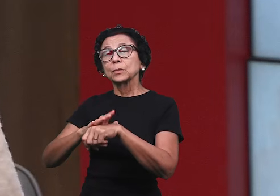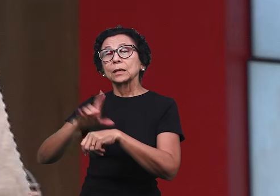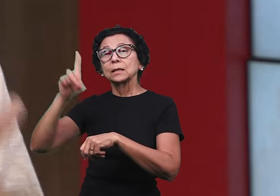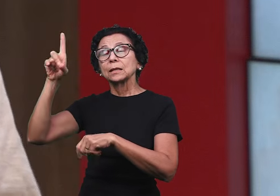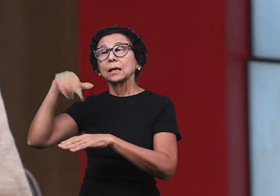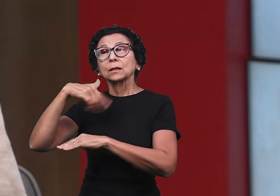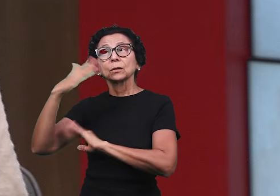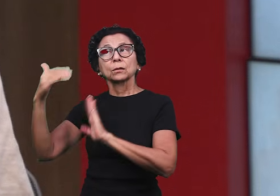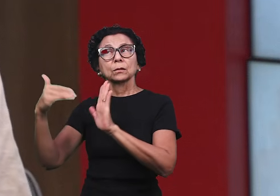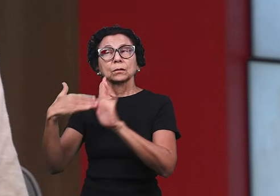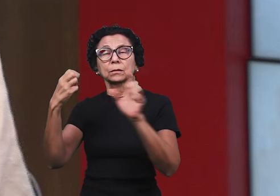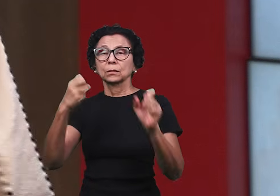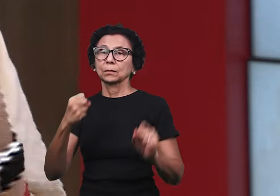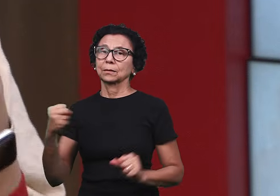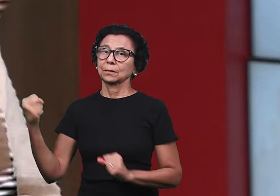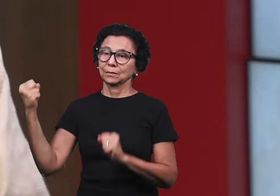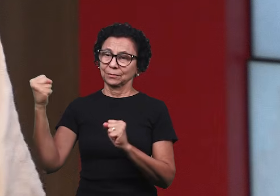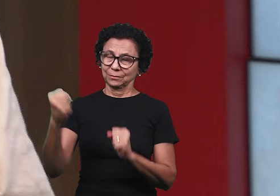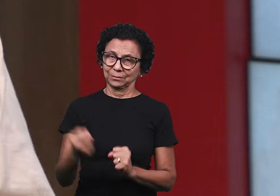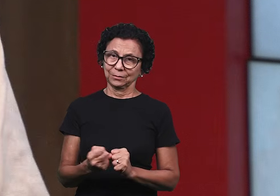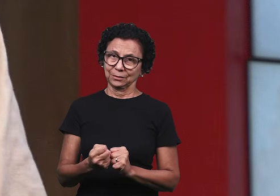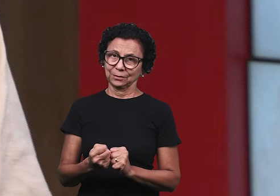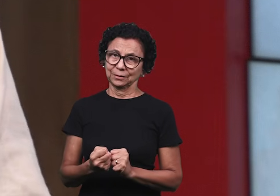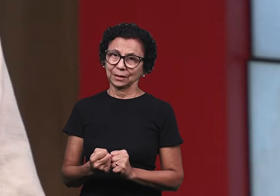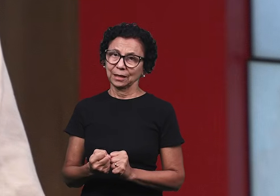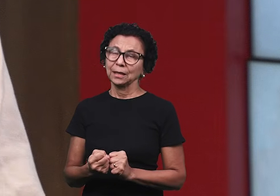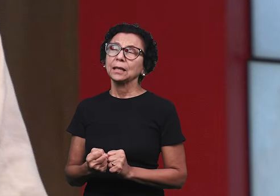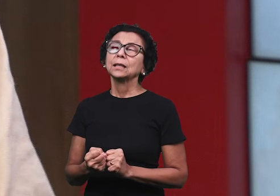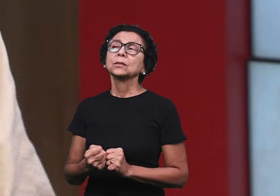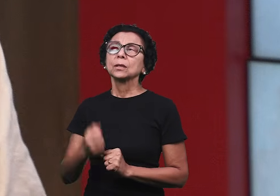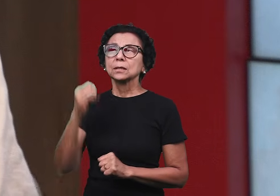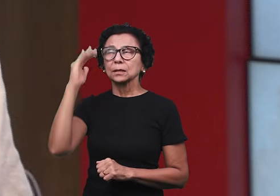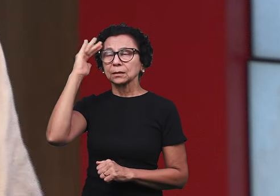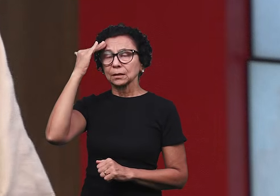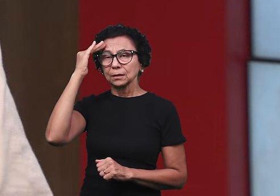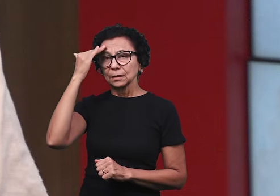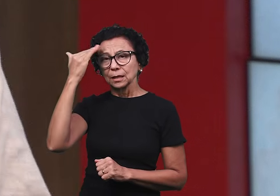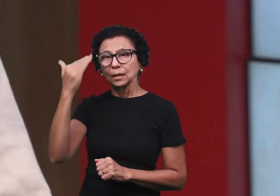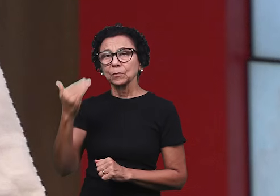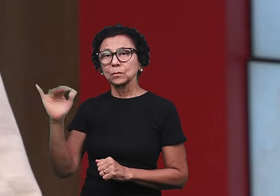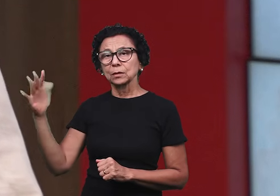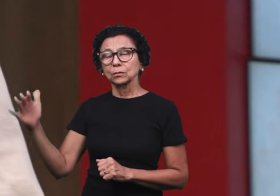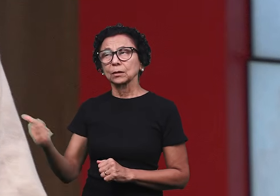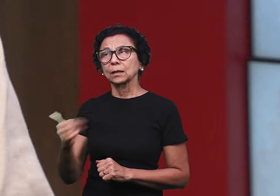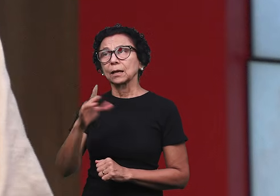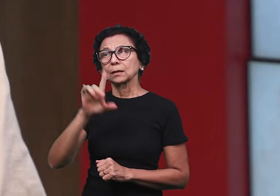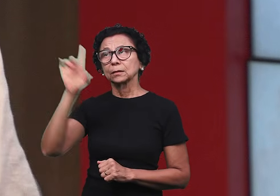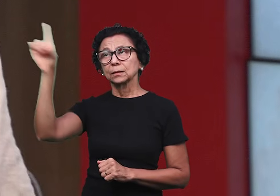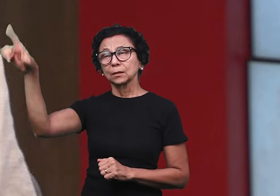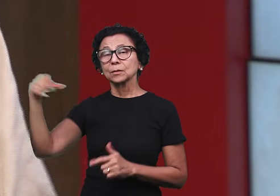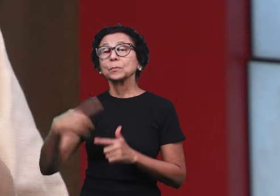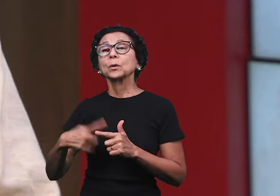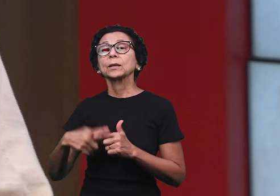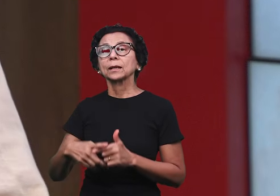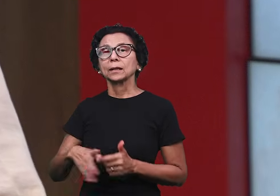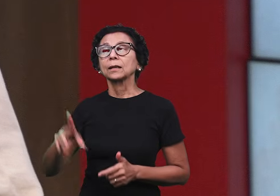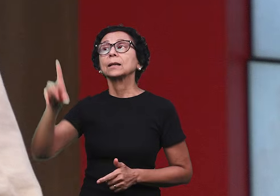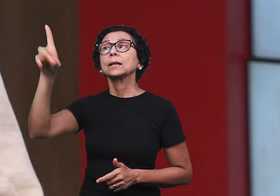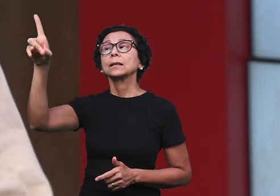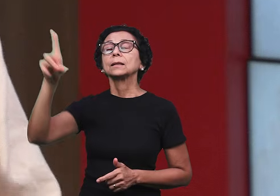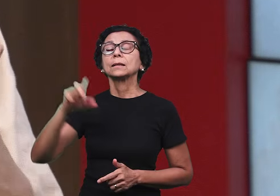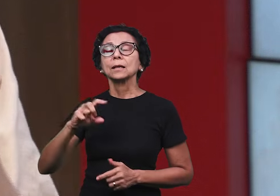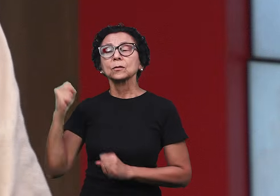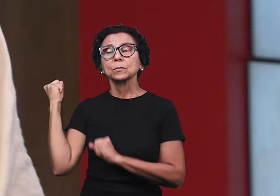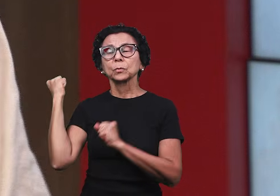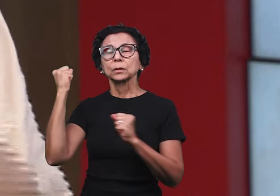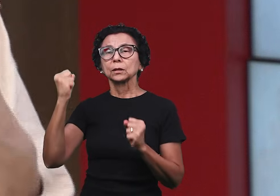quem é. Então nós entendermos a quem nós estamos adorando e o porquê nós estamos adorando. Nós adoramos porque Ele é